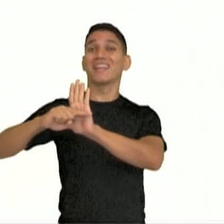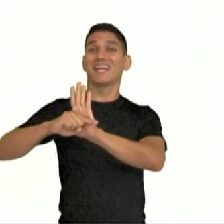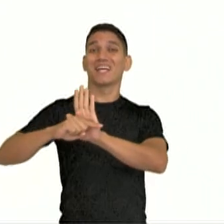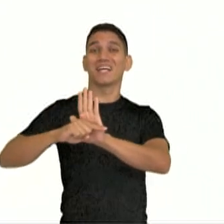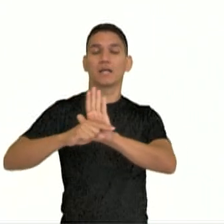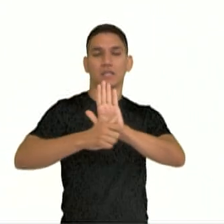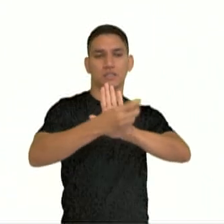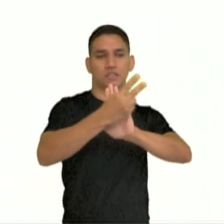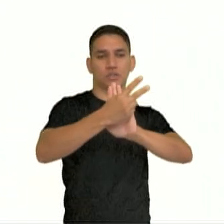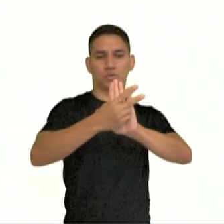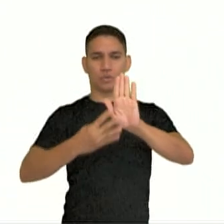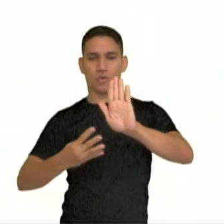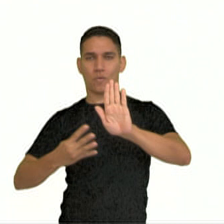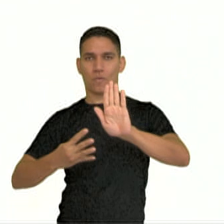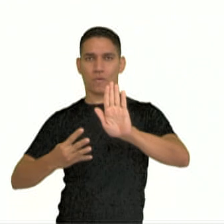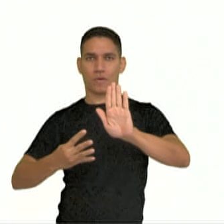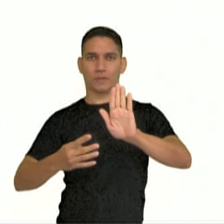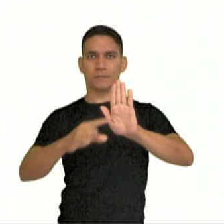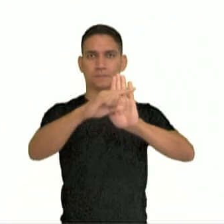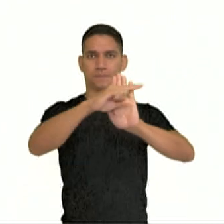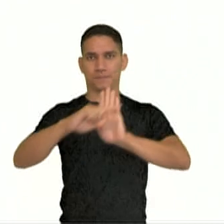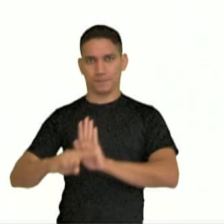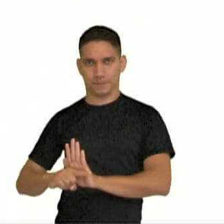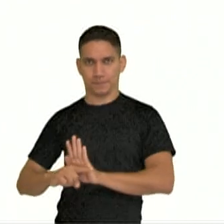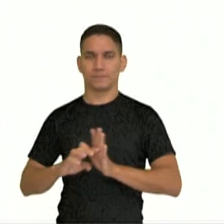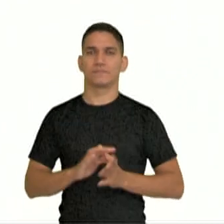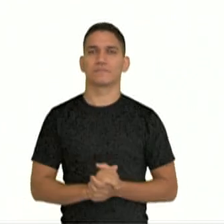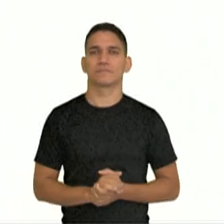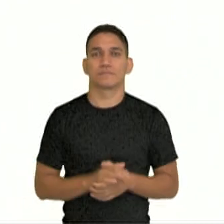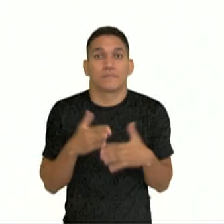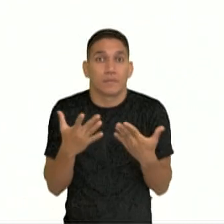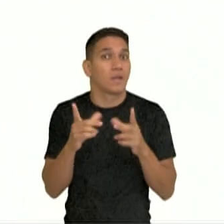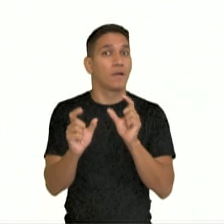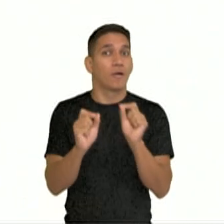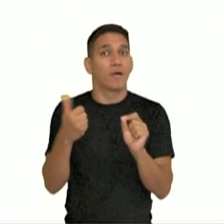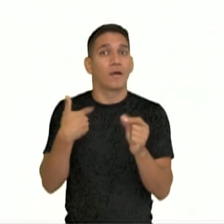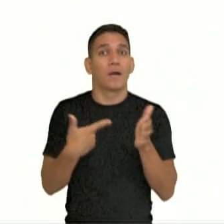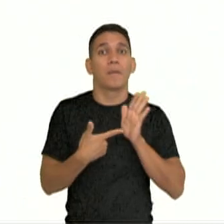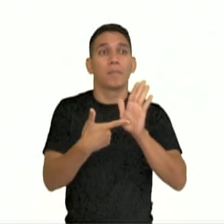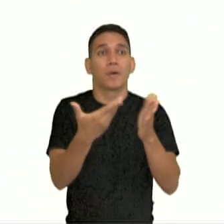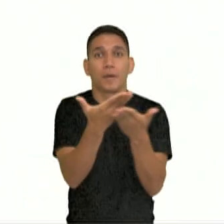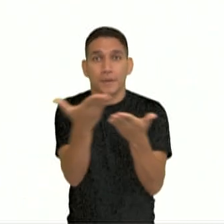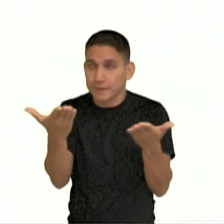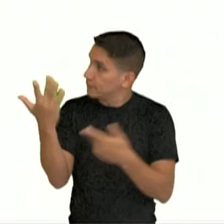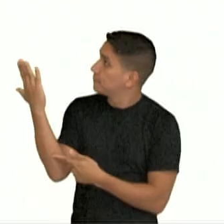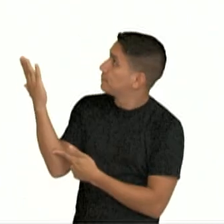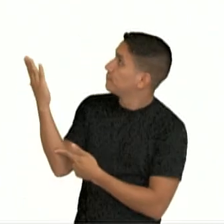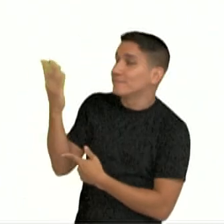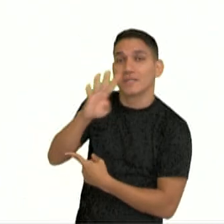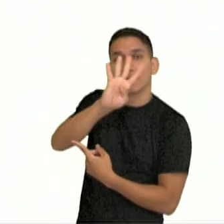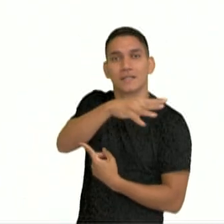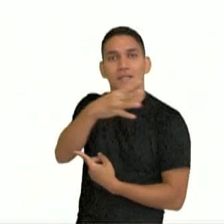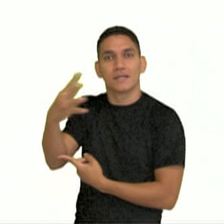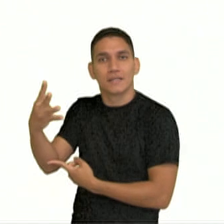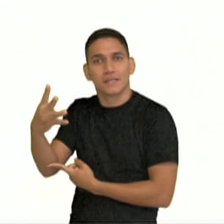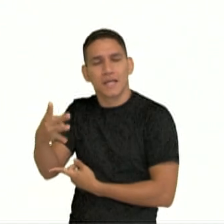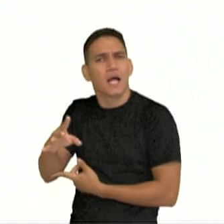no segundo e quarto quadrante. E aí eu quis trazer para vocês uma tabelinha